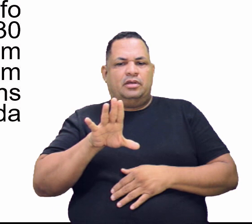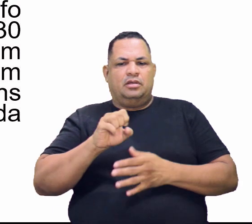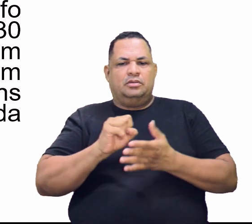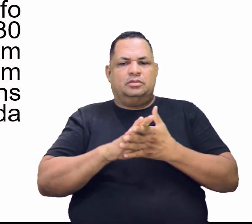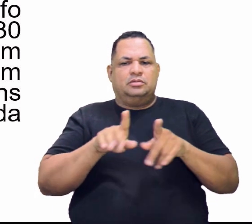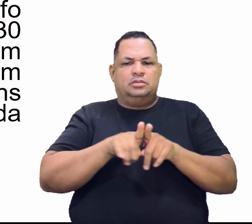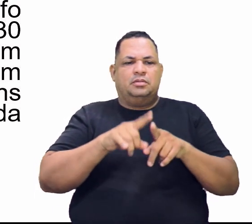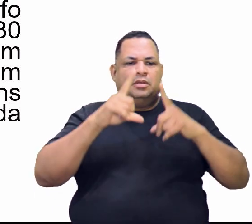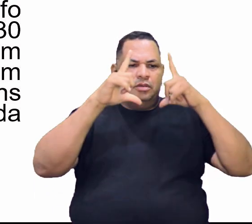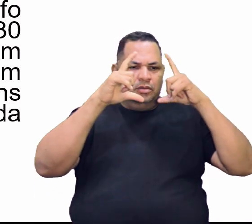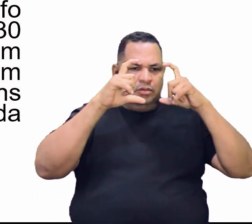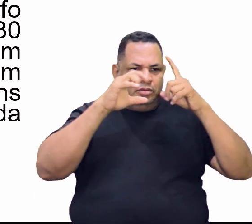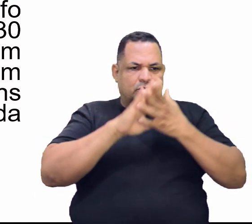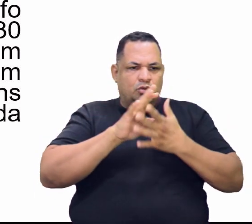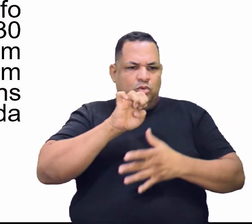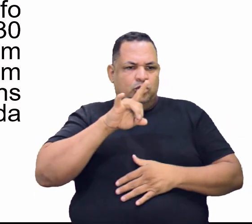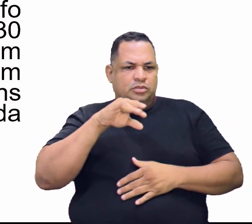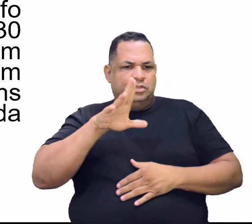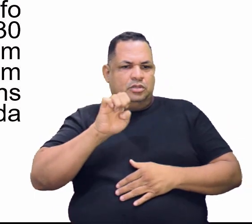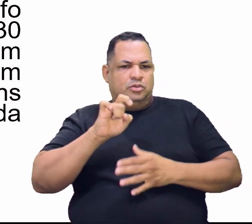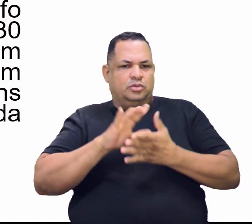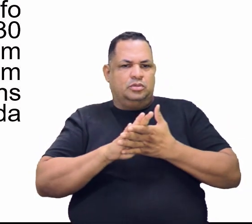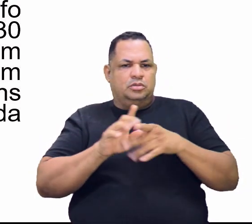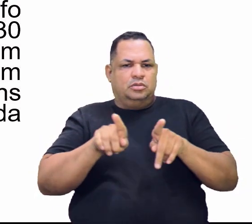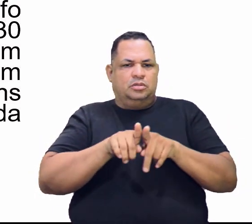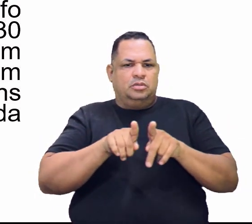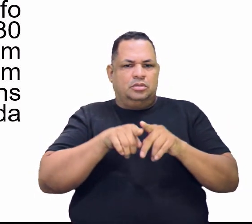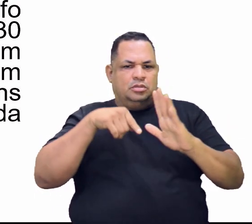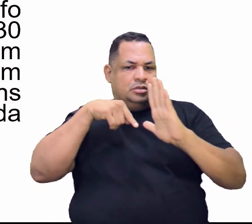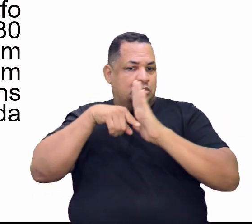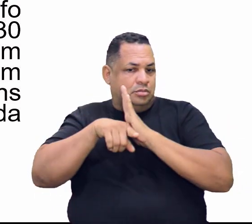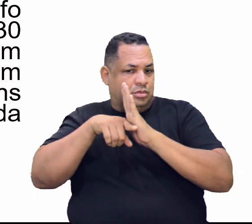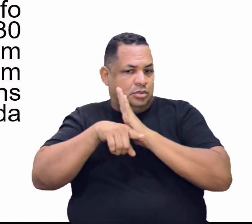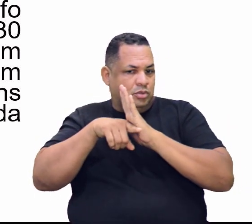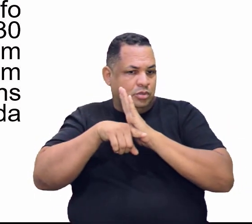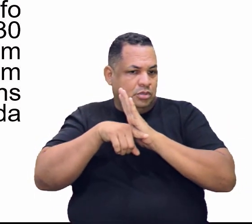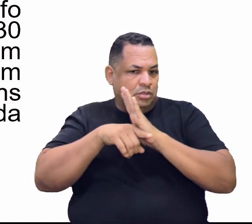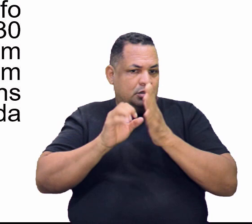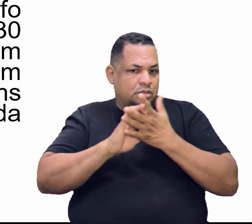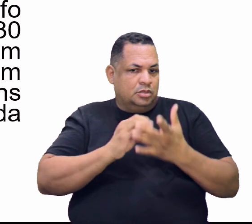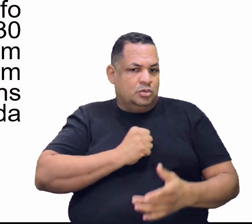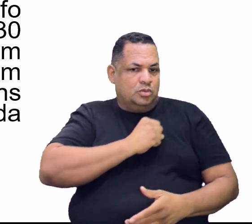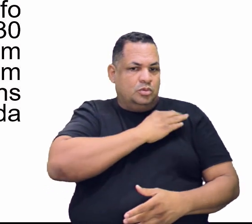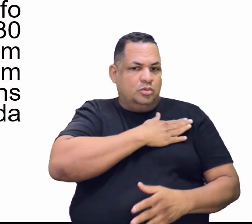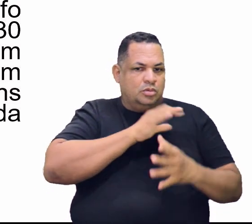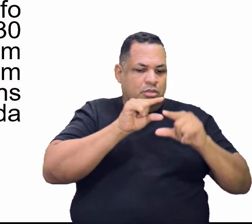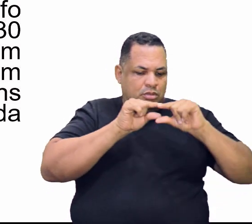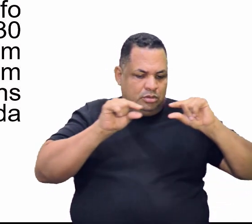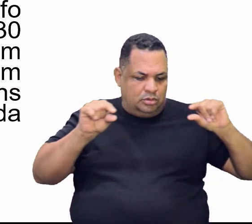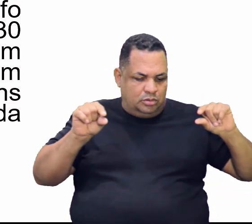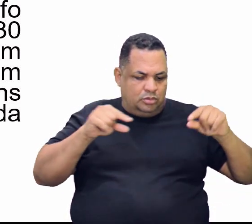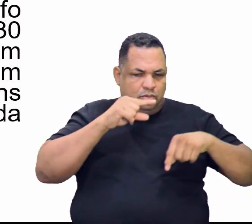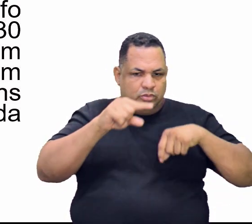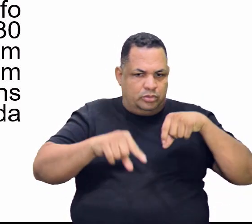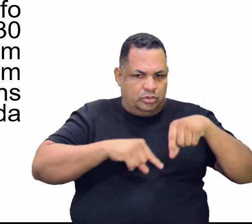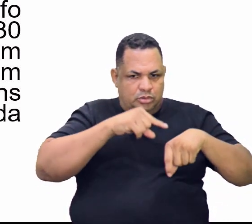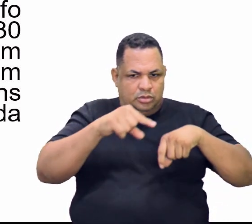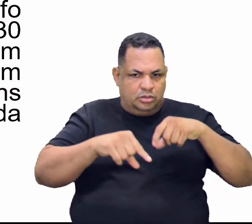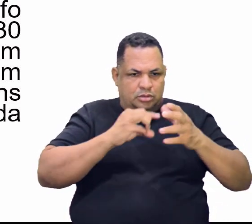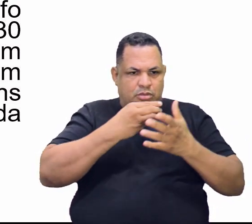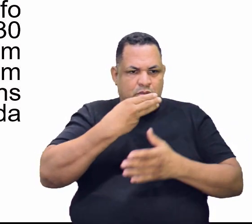Se o animal desse fosse mordido pela cobra, eles comiam. Matavam ali e comiam. Mas ao longo do tempo, eles iam ter que matar mesmo esses